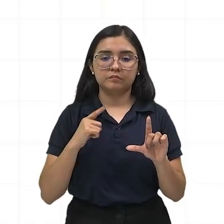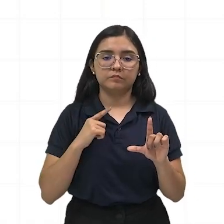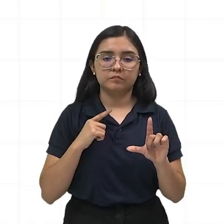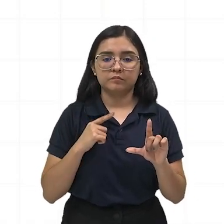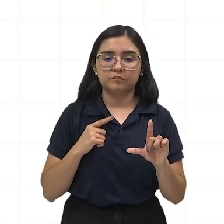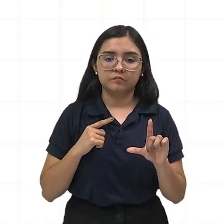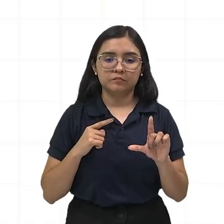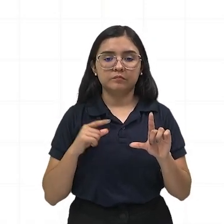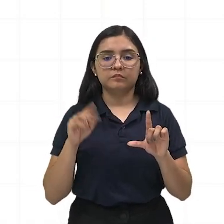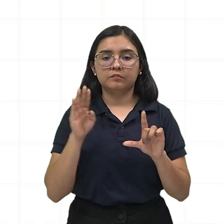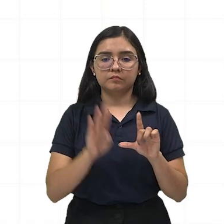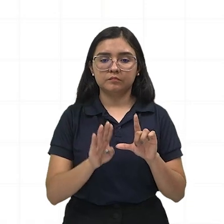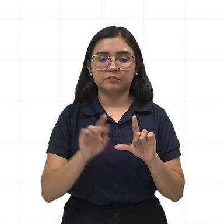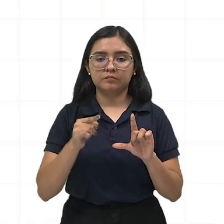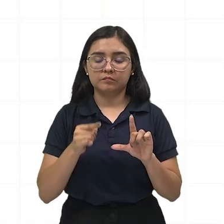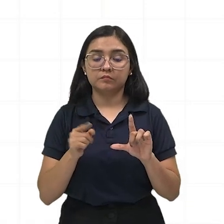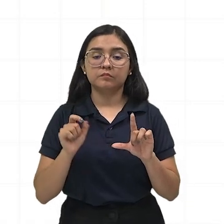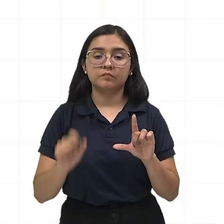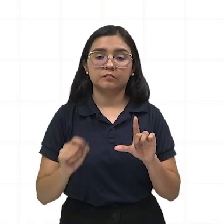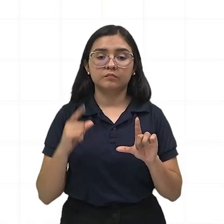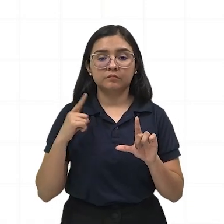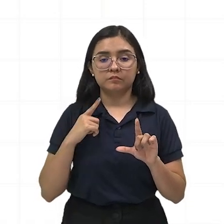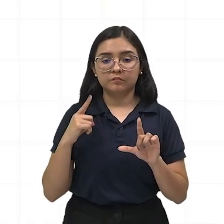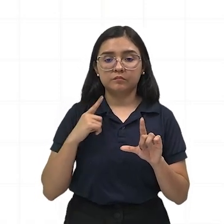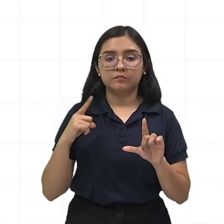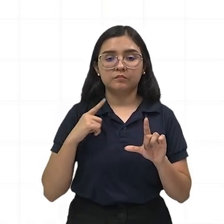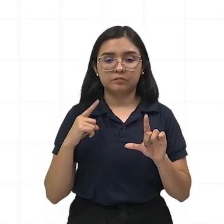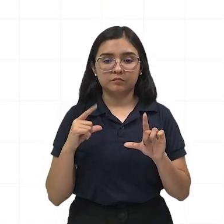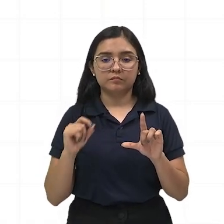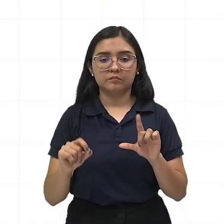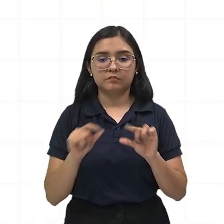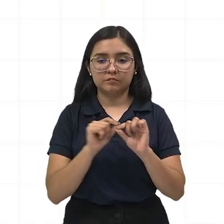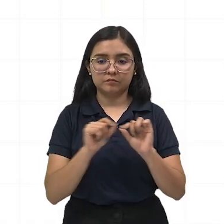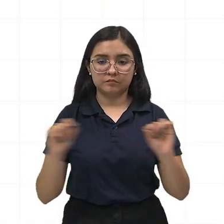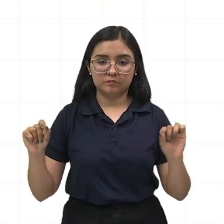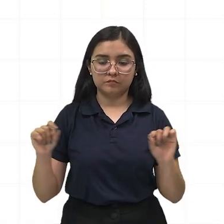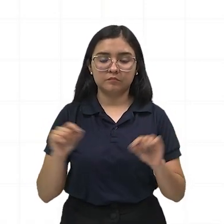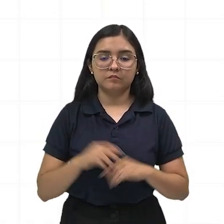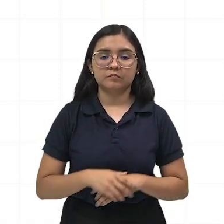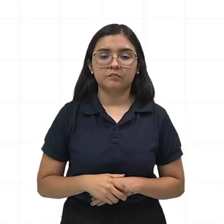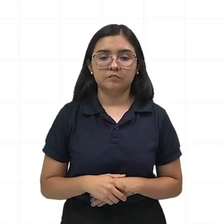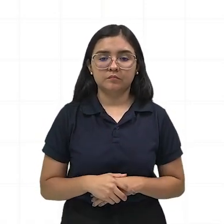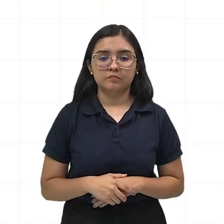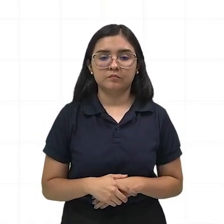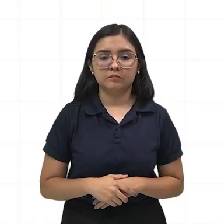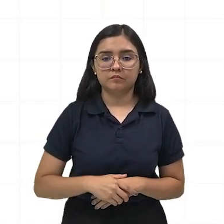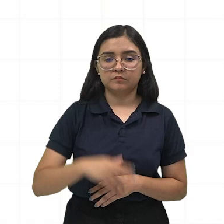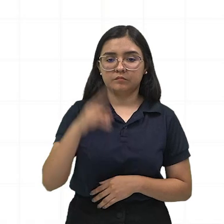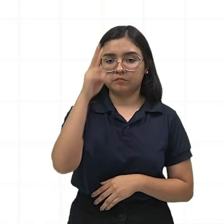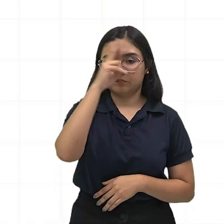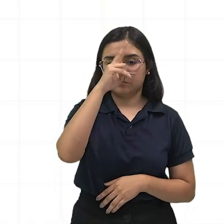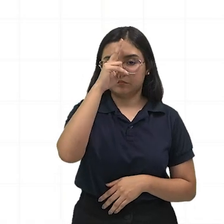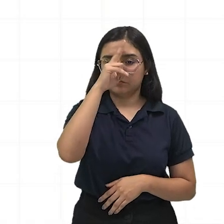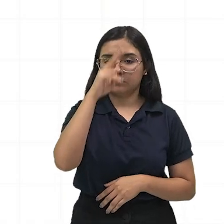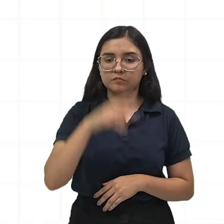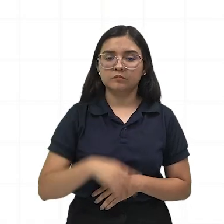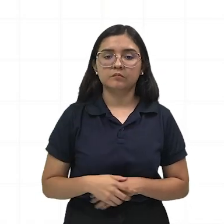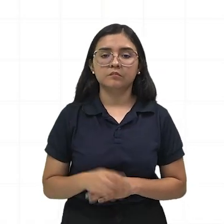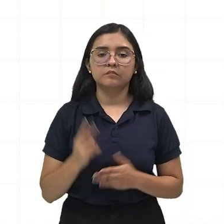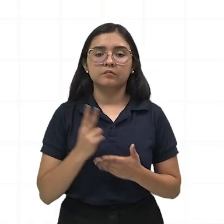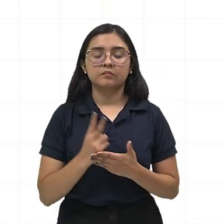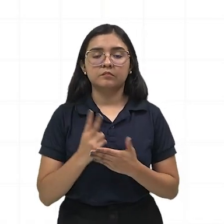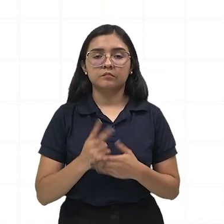o B'. Então, ele tinha uma coordenada aqui, né? Lembrando aqui que essa coordenada é sempre o